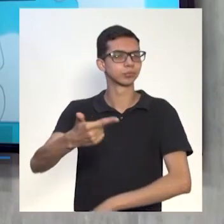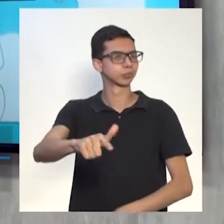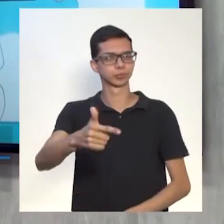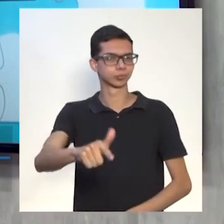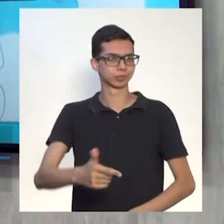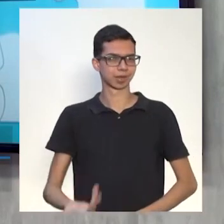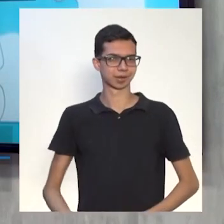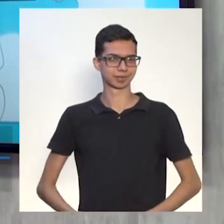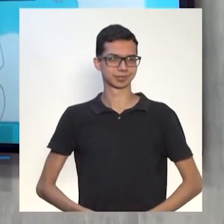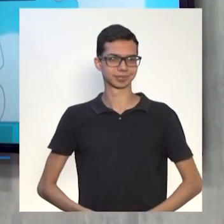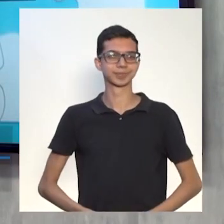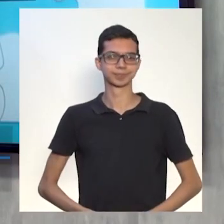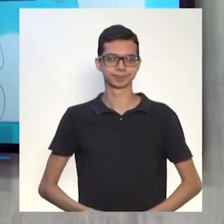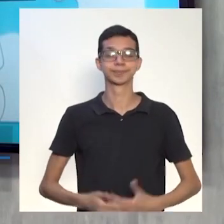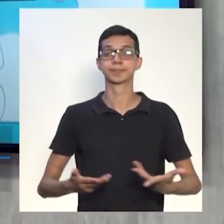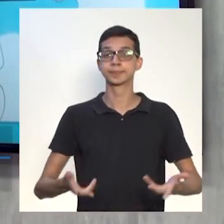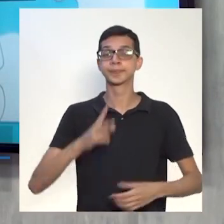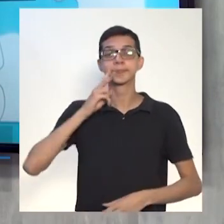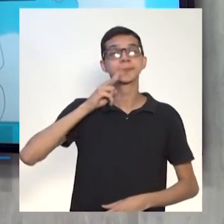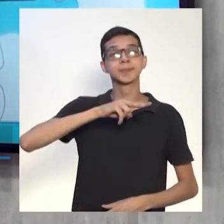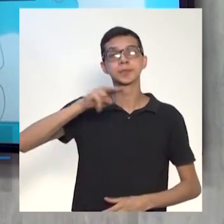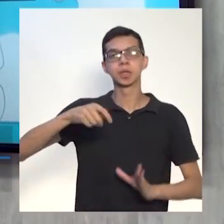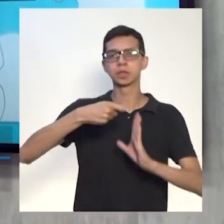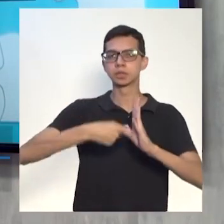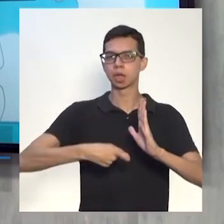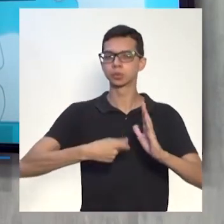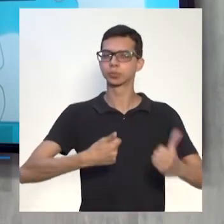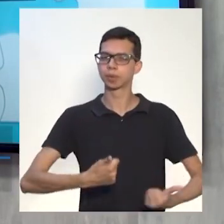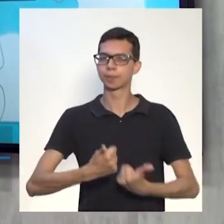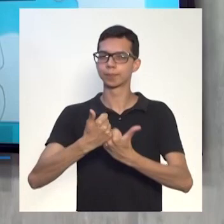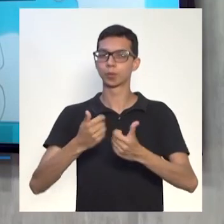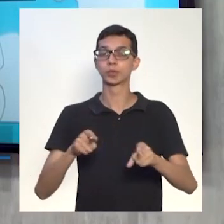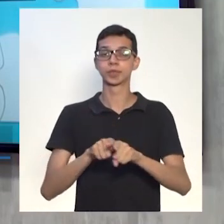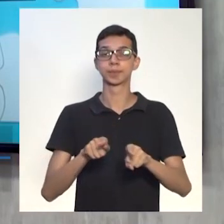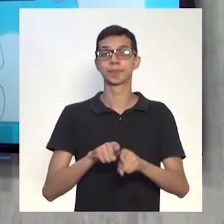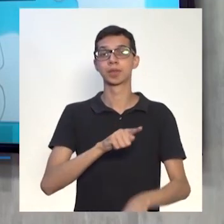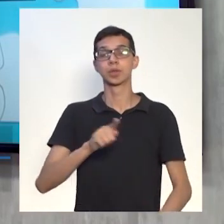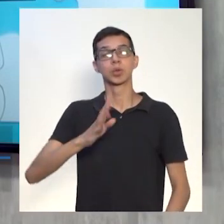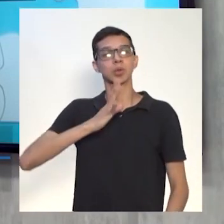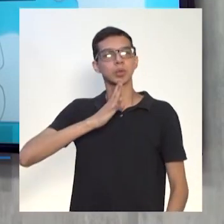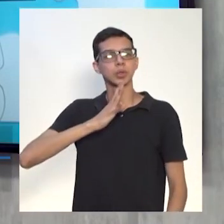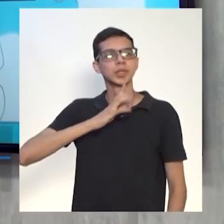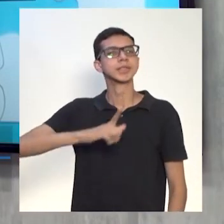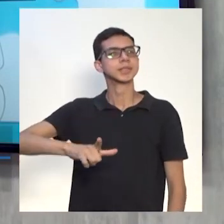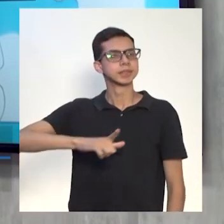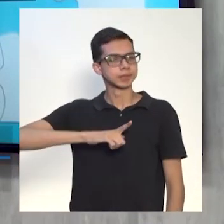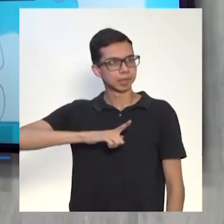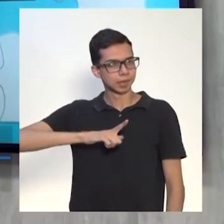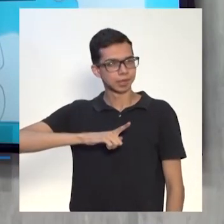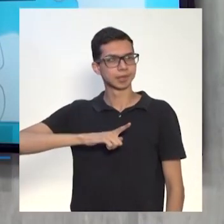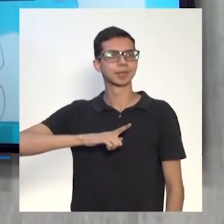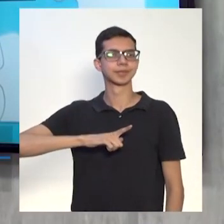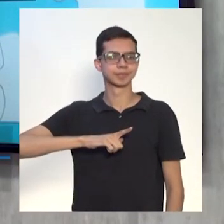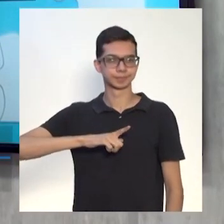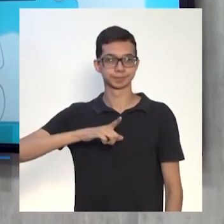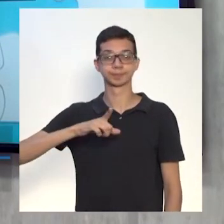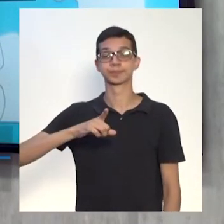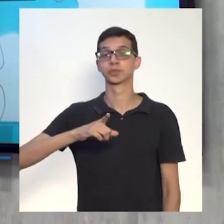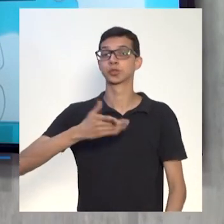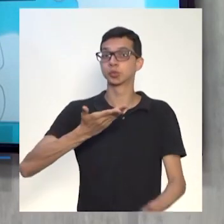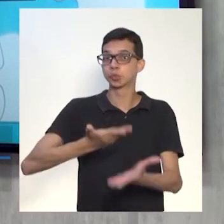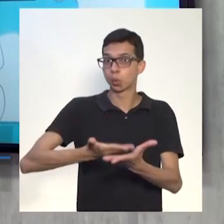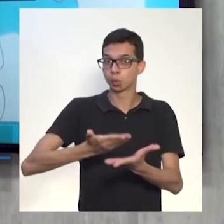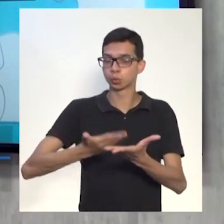aqui, ó. A partir da leitura dos textos motivadores e com base nos conhecimentos construídos ao longo de sua formação. Então, você tem